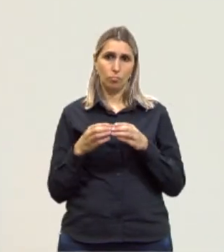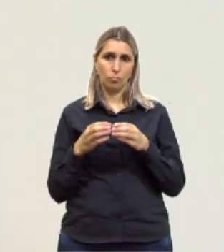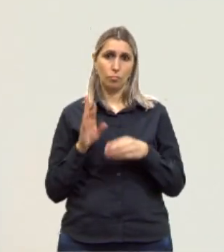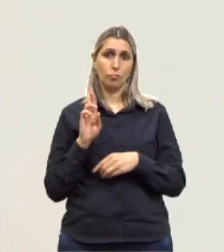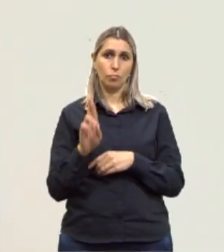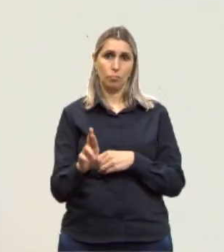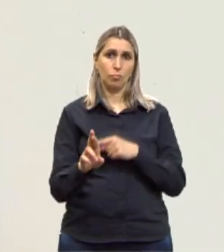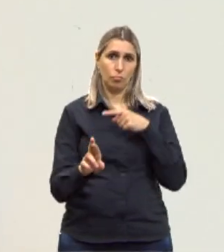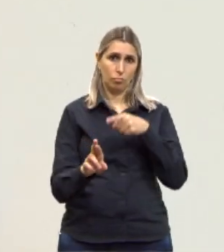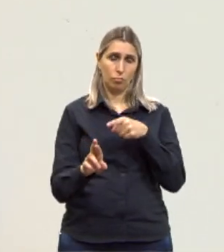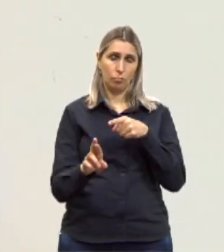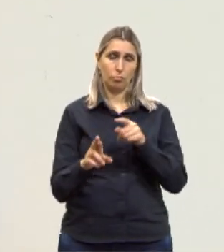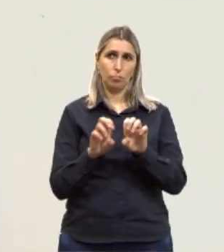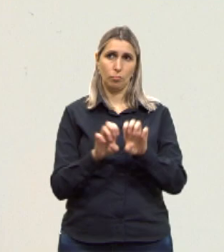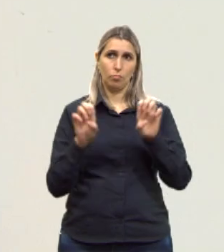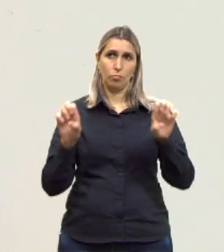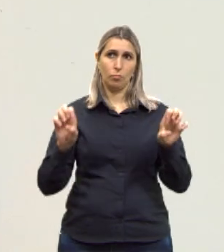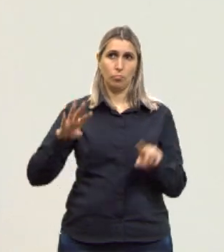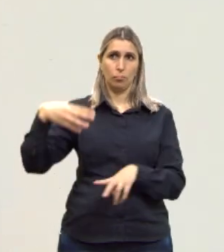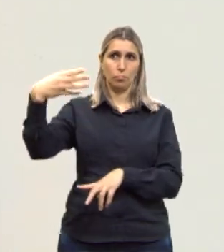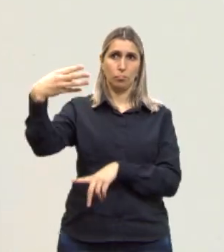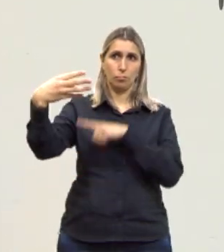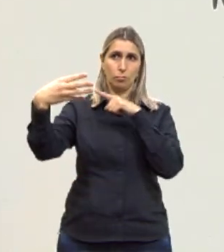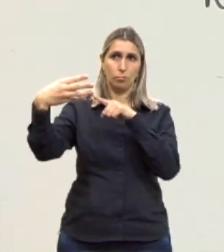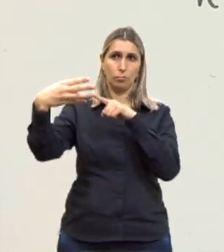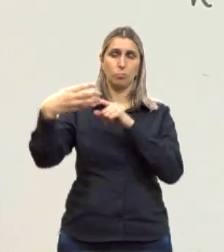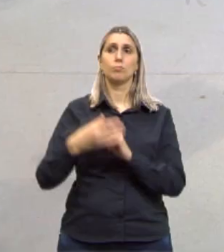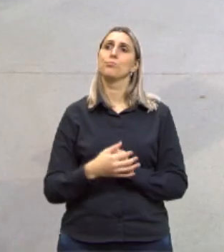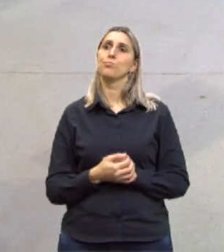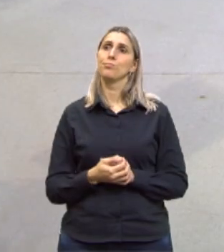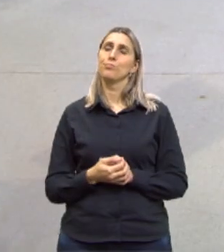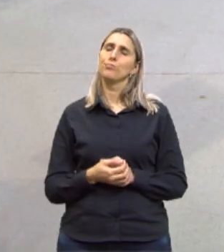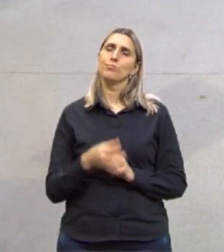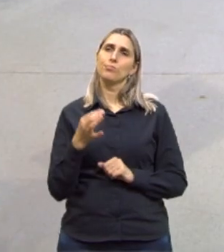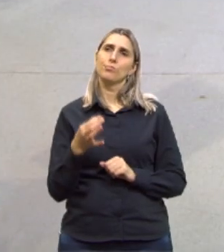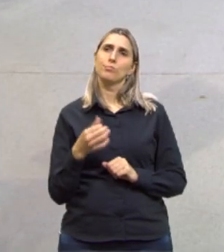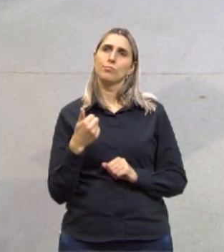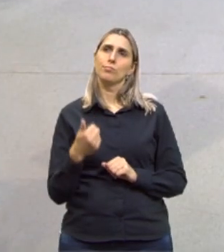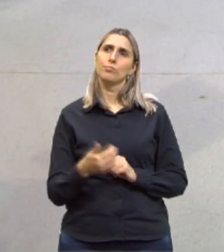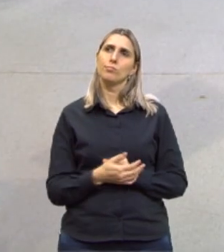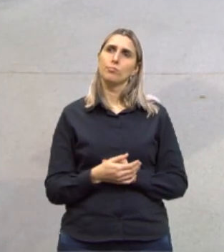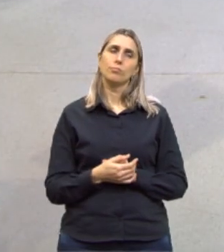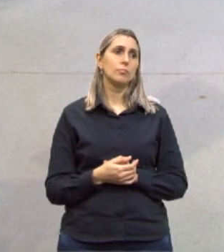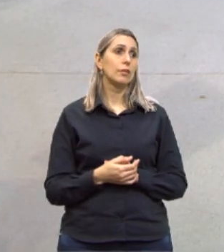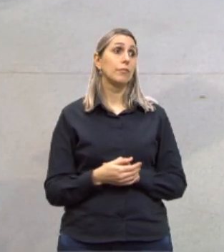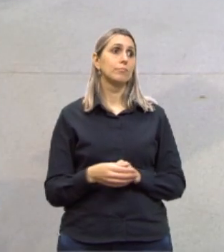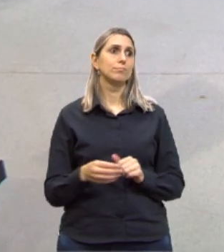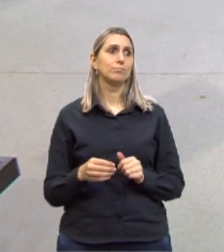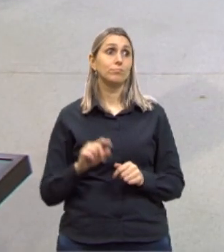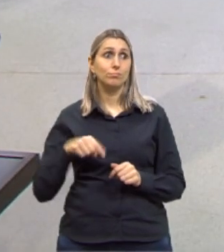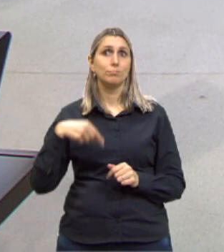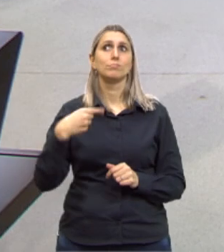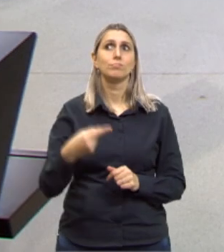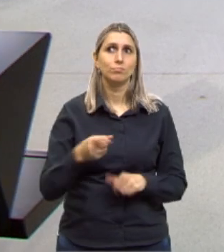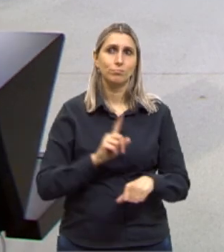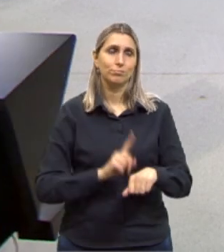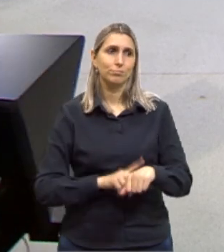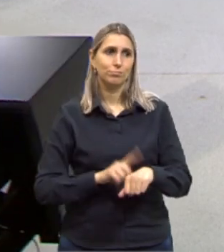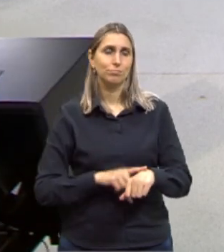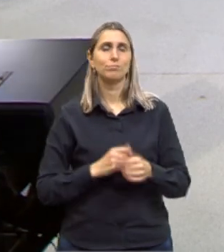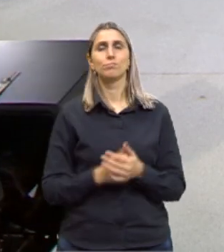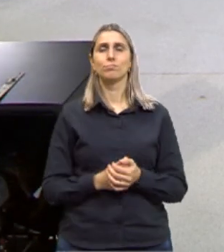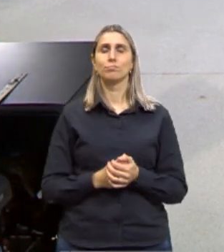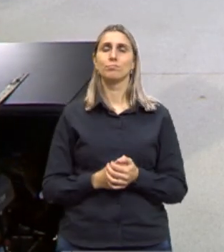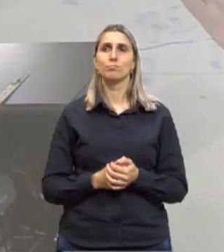solução da nossa equação biquadrada. Certo? Extrapolei além da conta, pessoal.